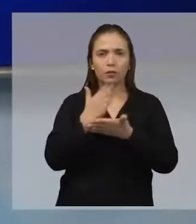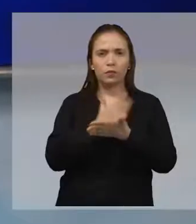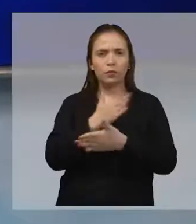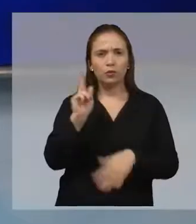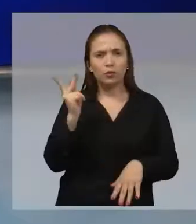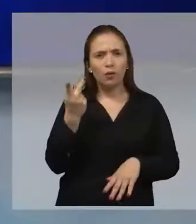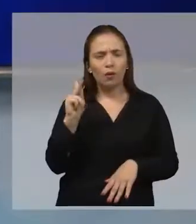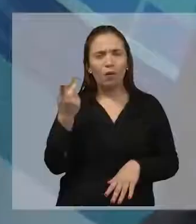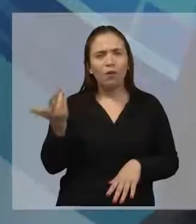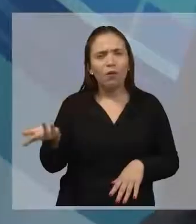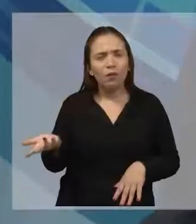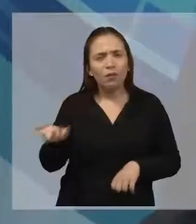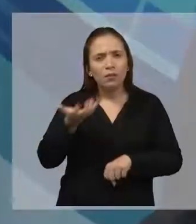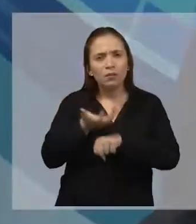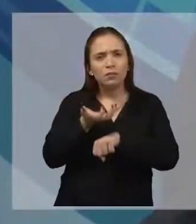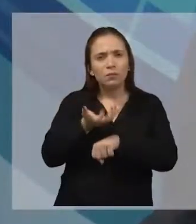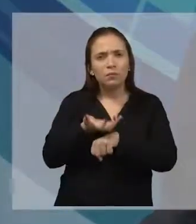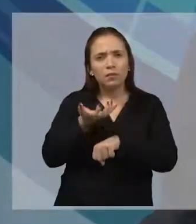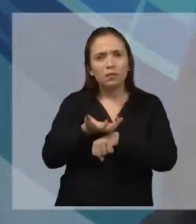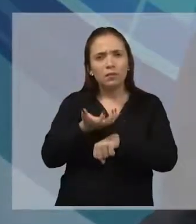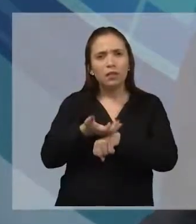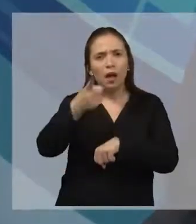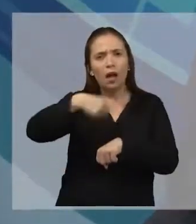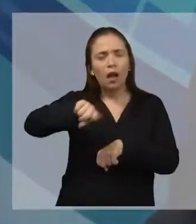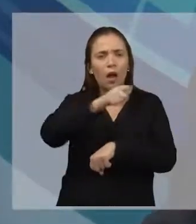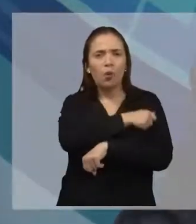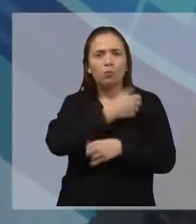Agora, também reconhecia que aquilo não era desejável,